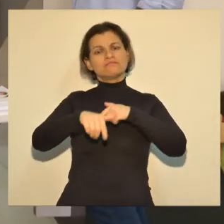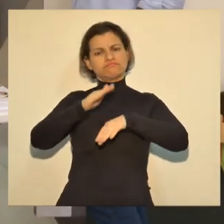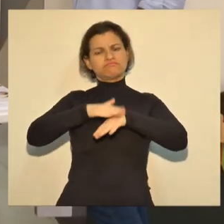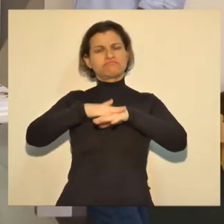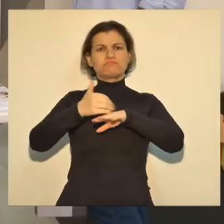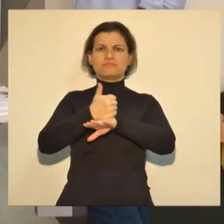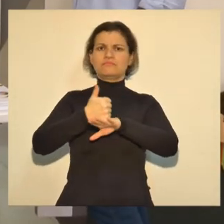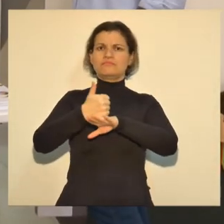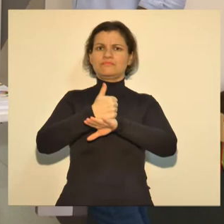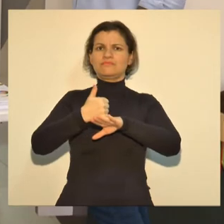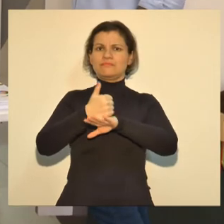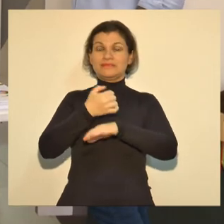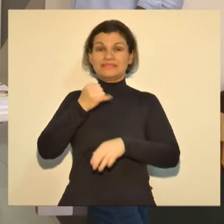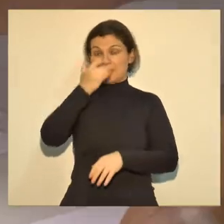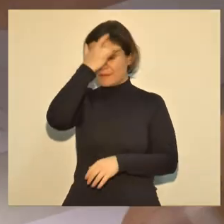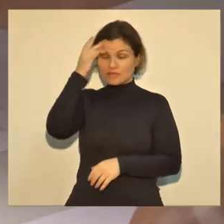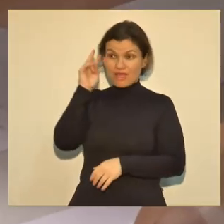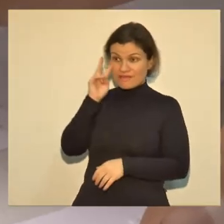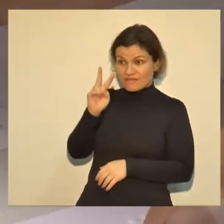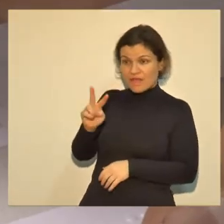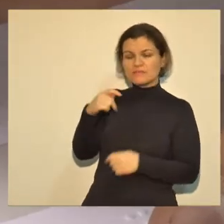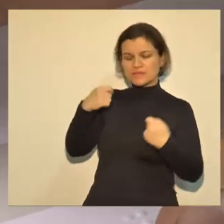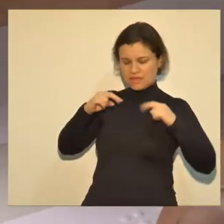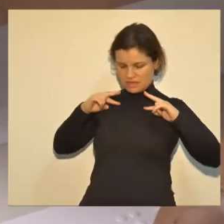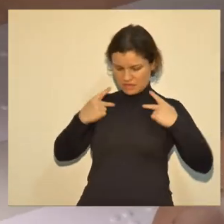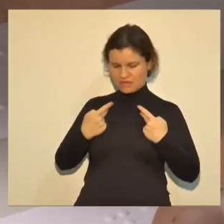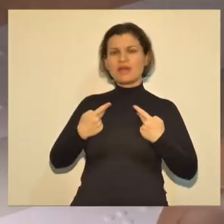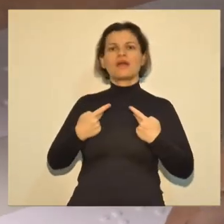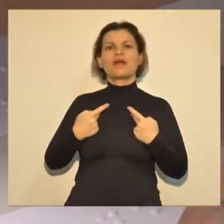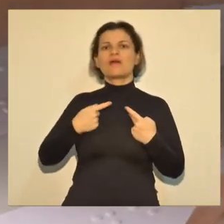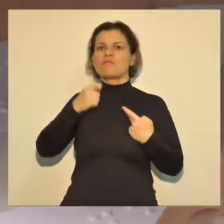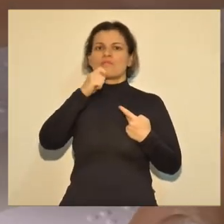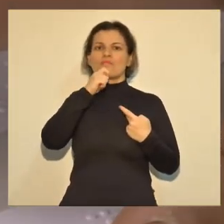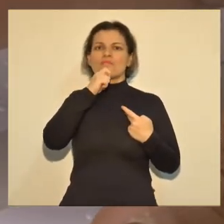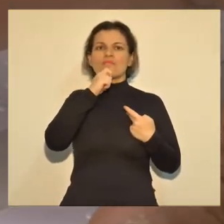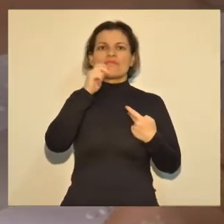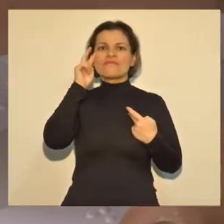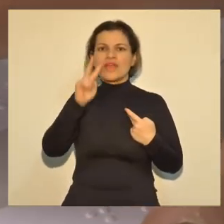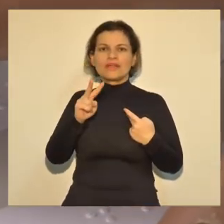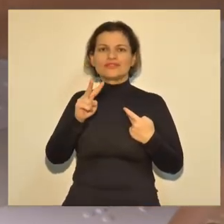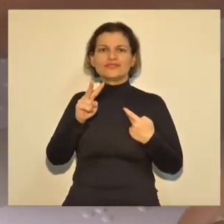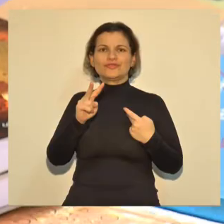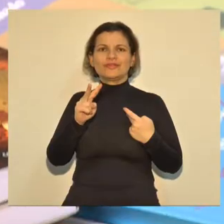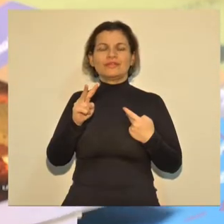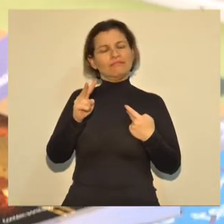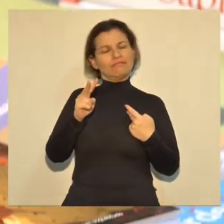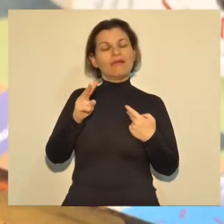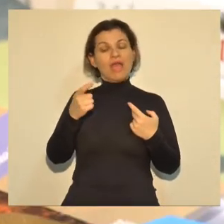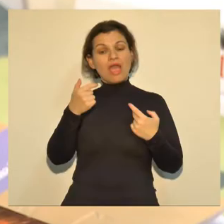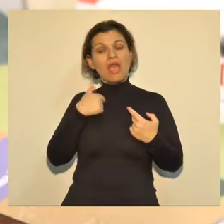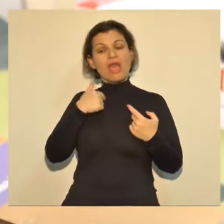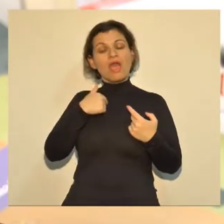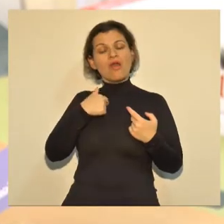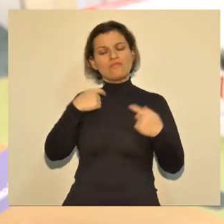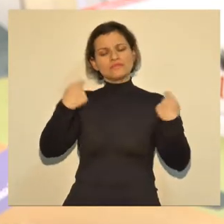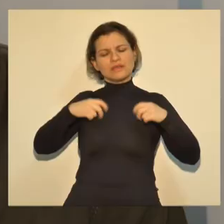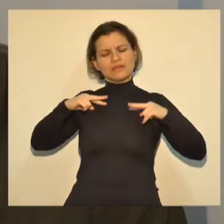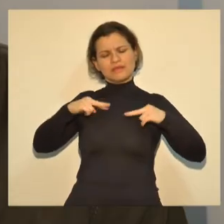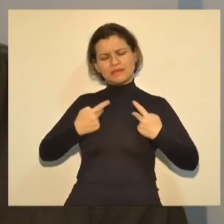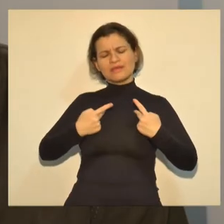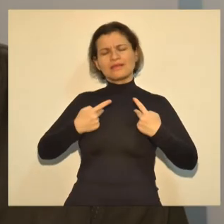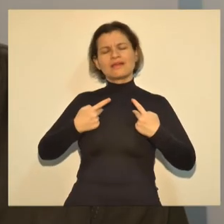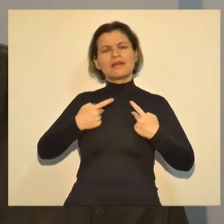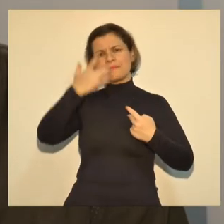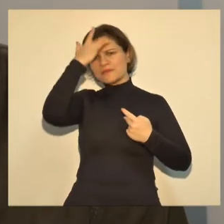como profissional. Essa pessoa que enxerga, ela precisa se reconhecer também como não vidente. Ou seja, ela também tem que se reconhecer como